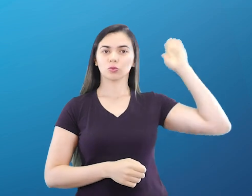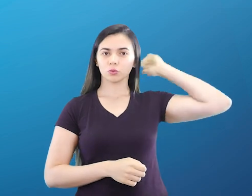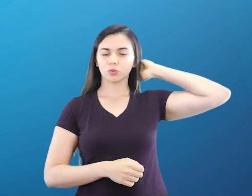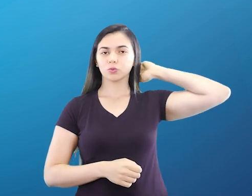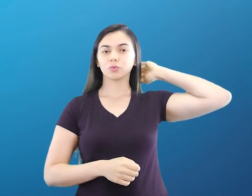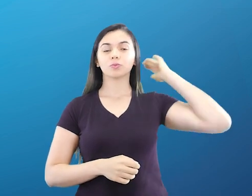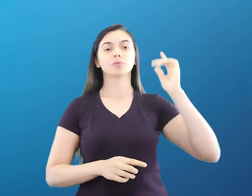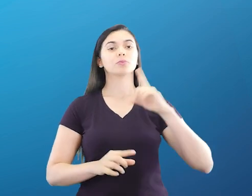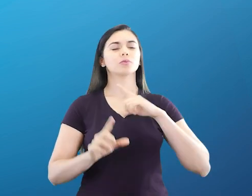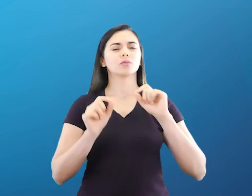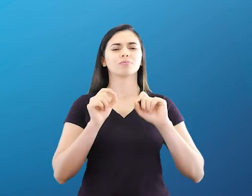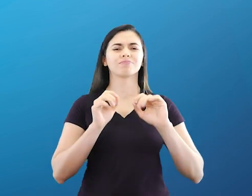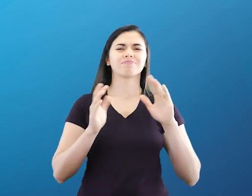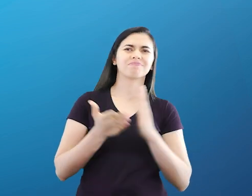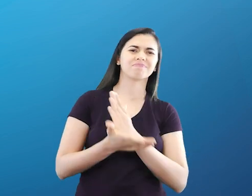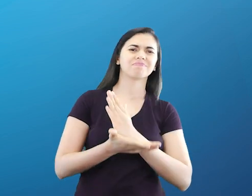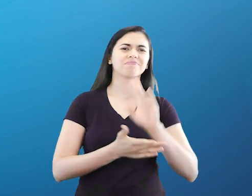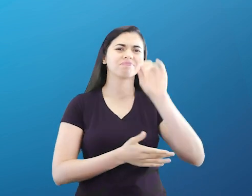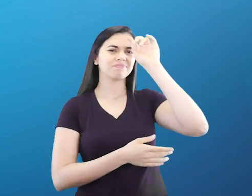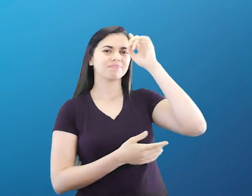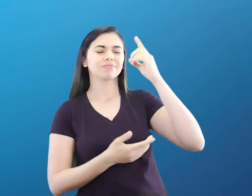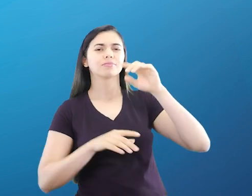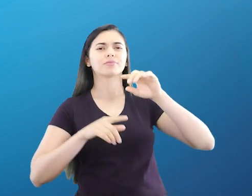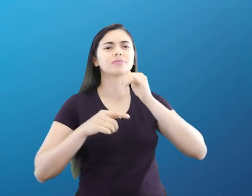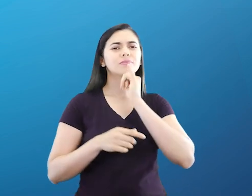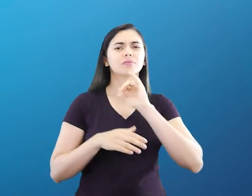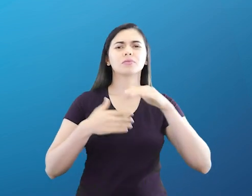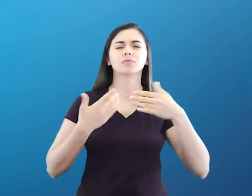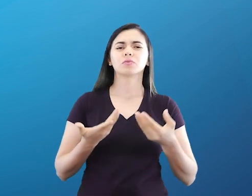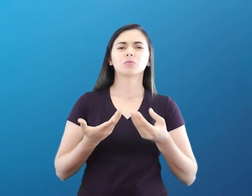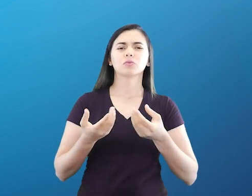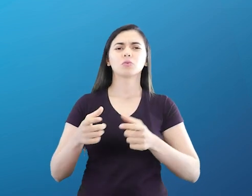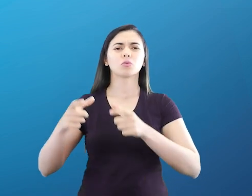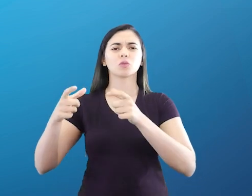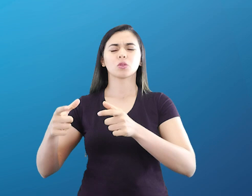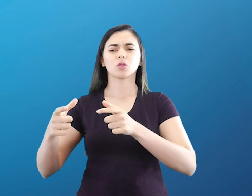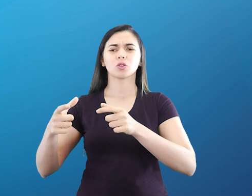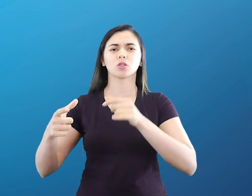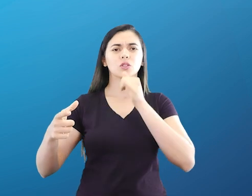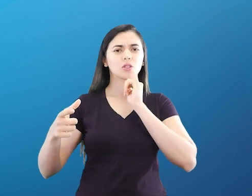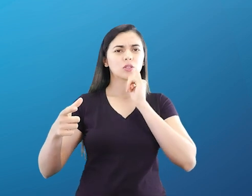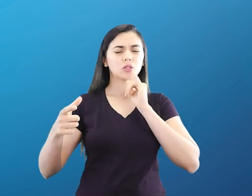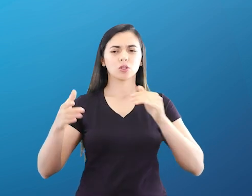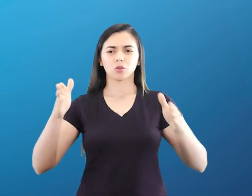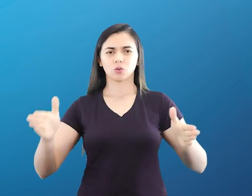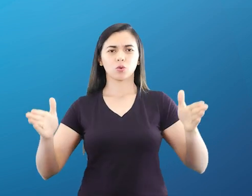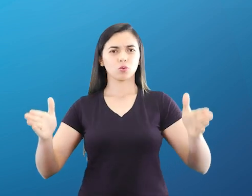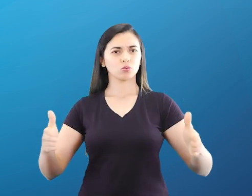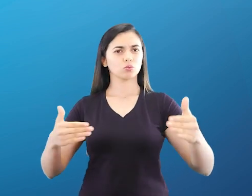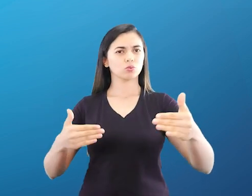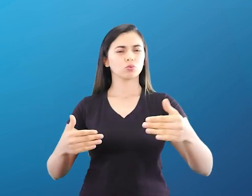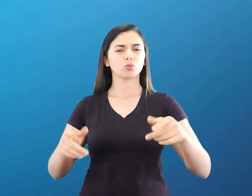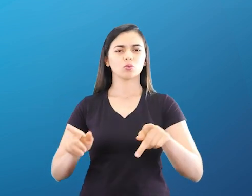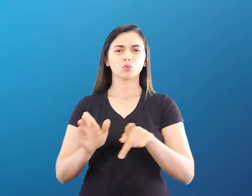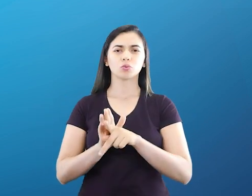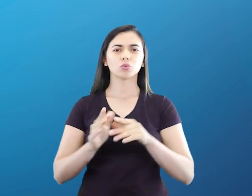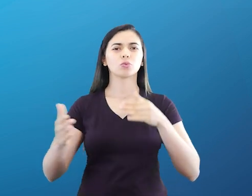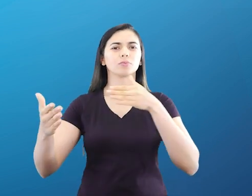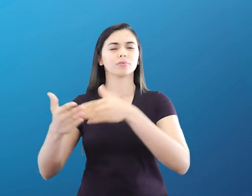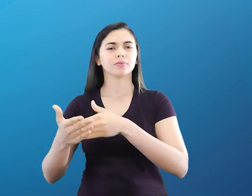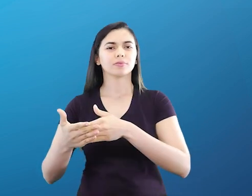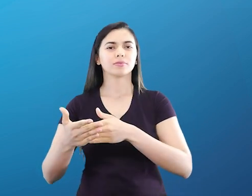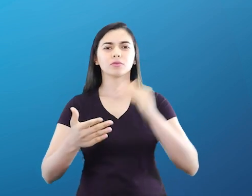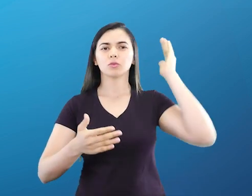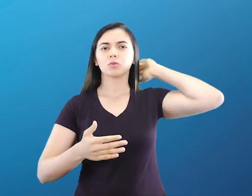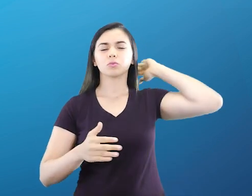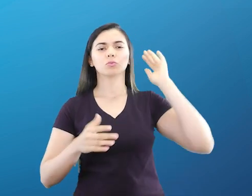ele tinha muitas dúvidas sobre onde terminava os limites do estado do Pará e